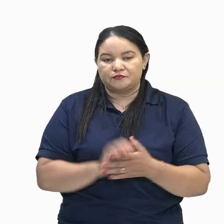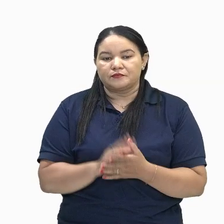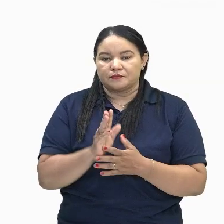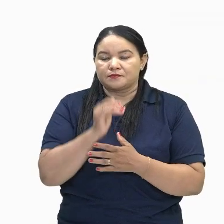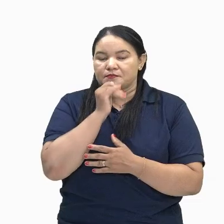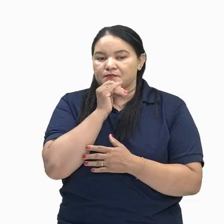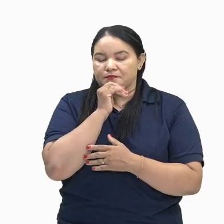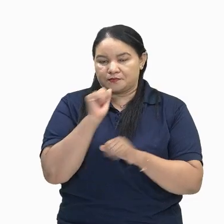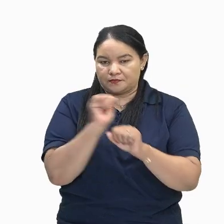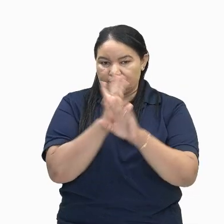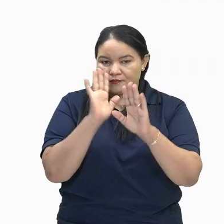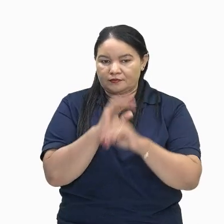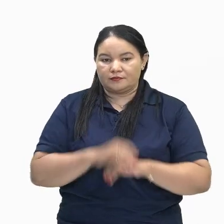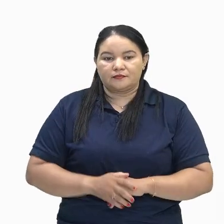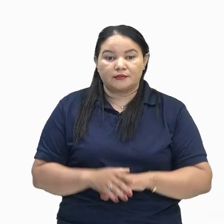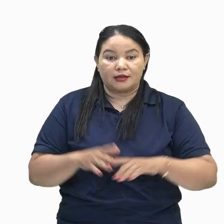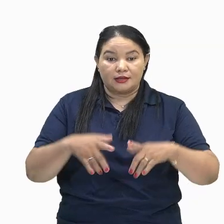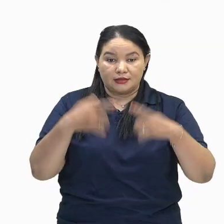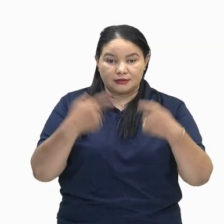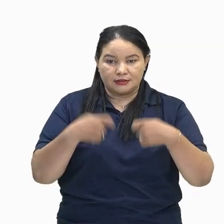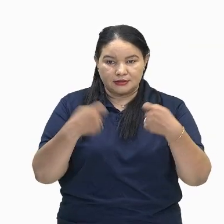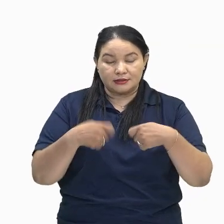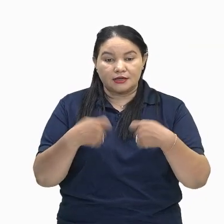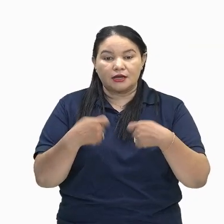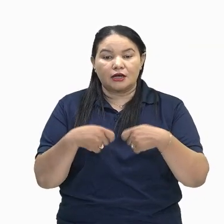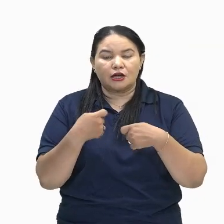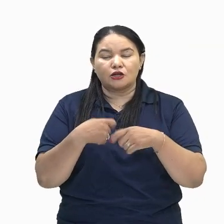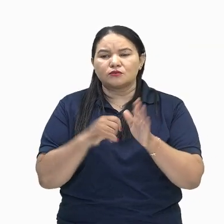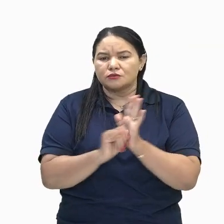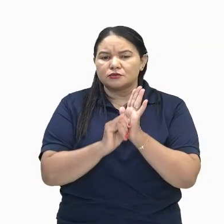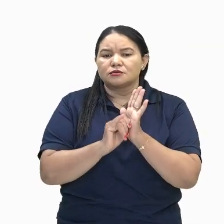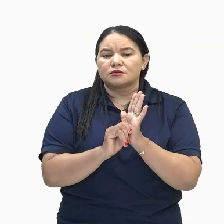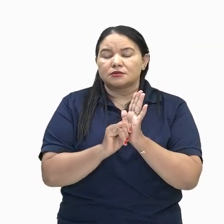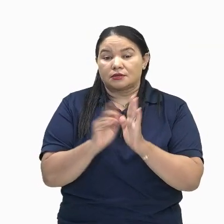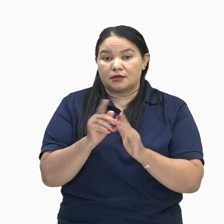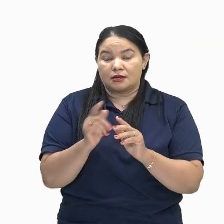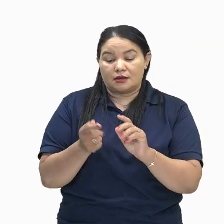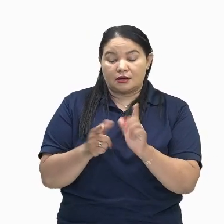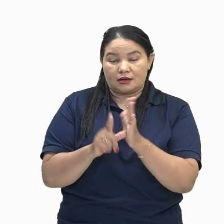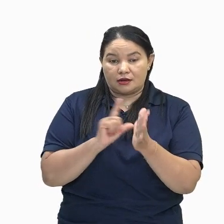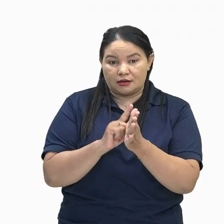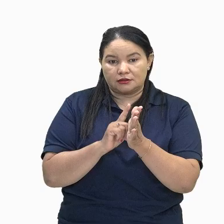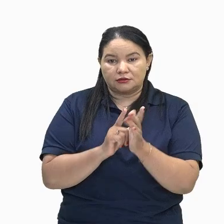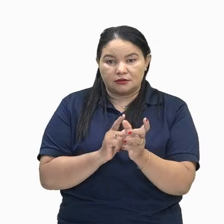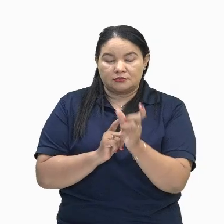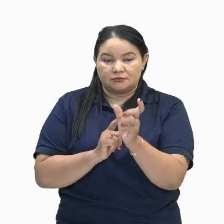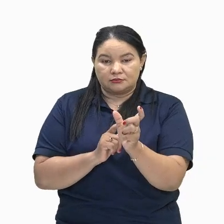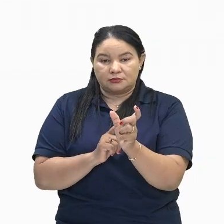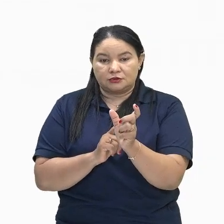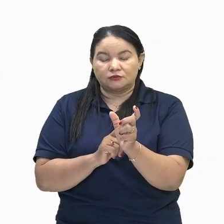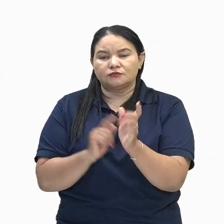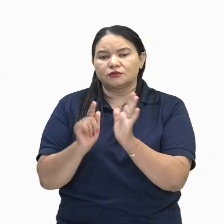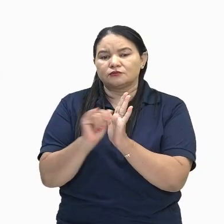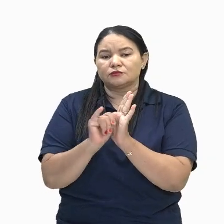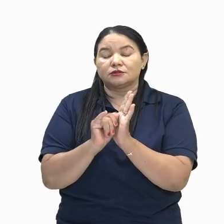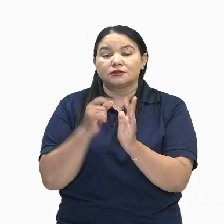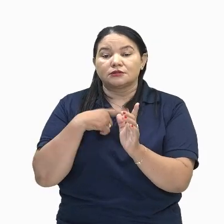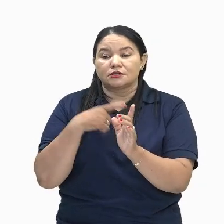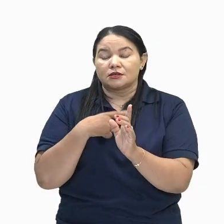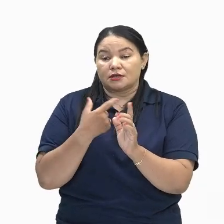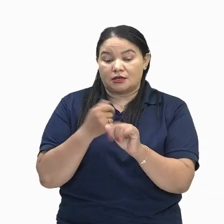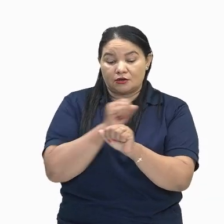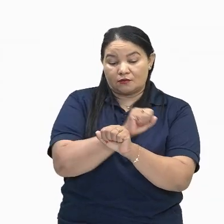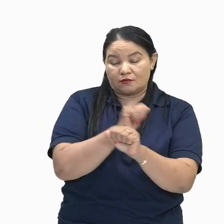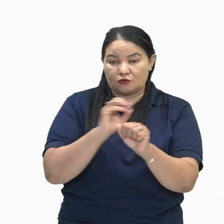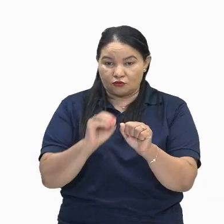no exemplo. É necessário identificação. Observe que antes da palavra identificação, que é o nosso sujeito, a gente tem algum artigo? A